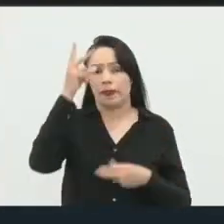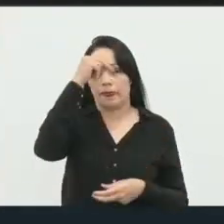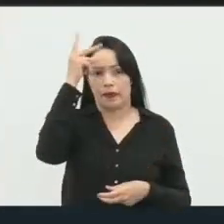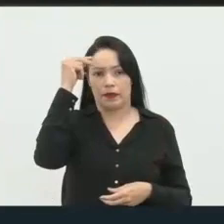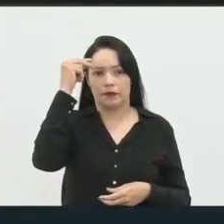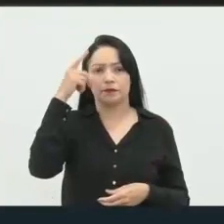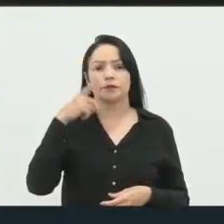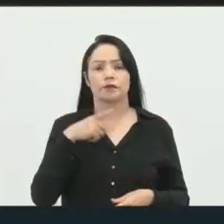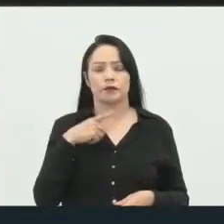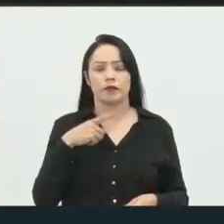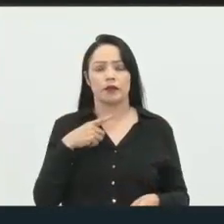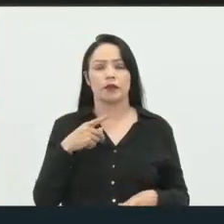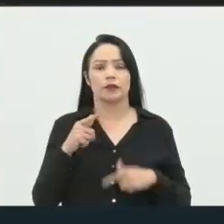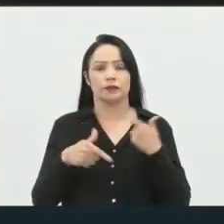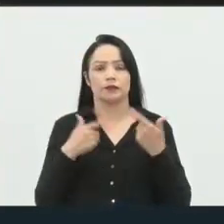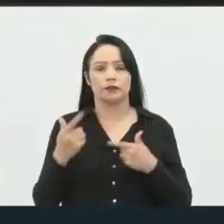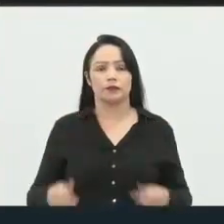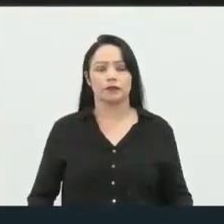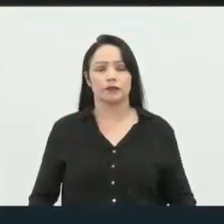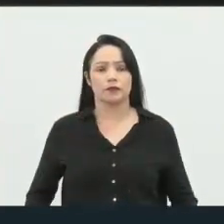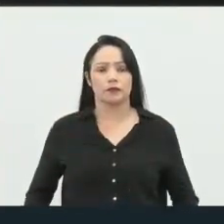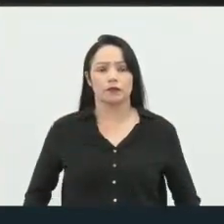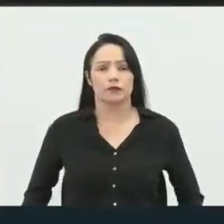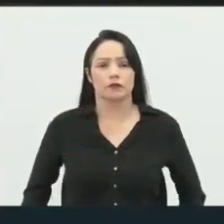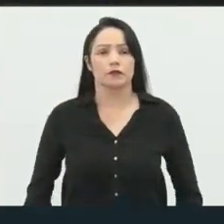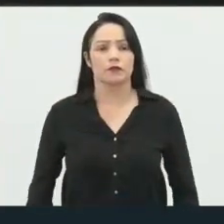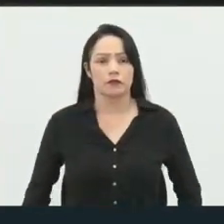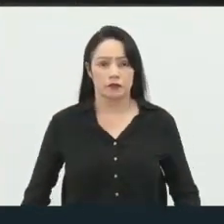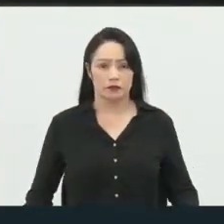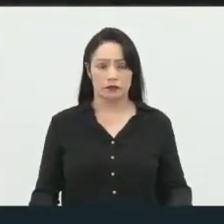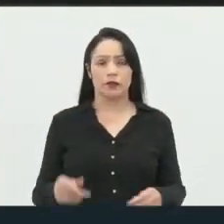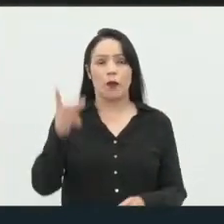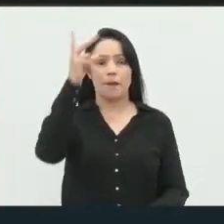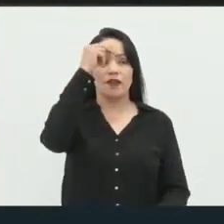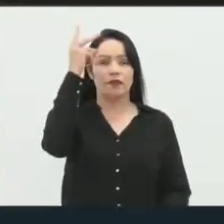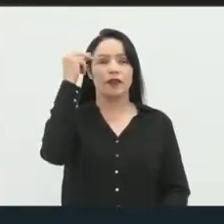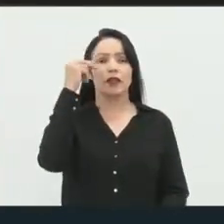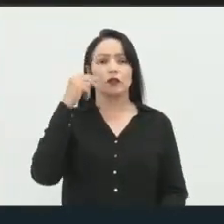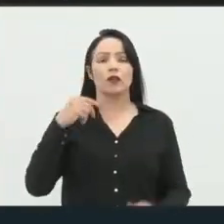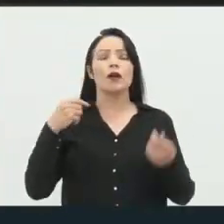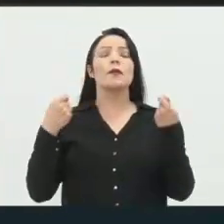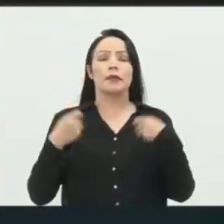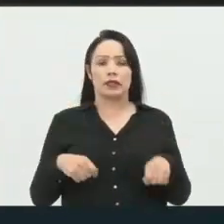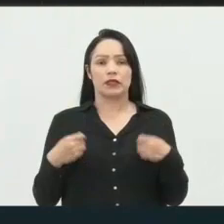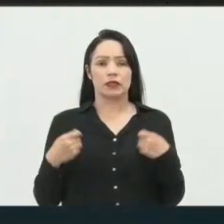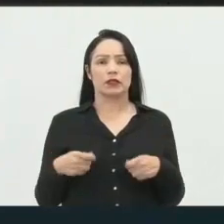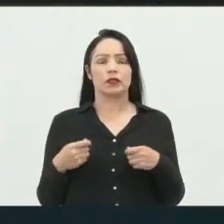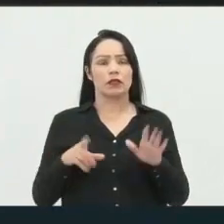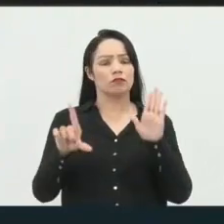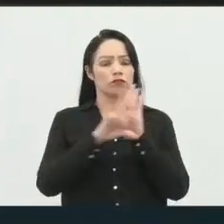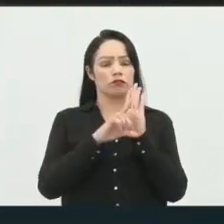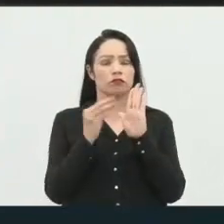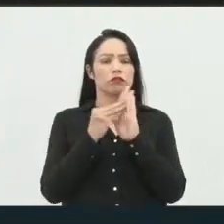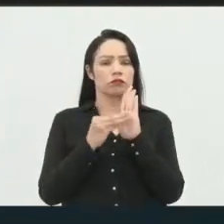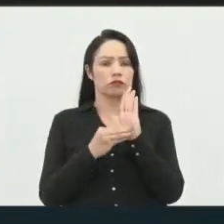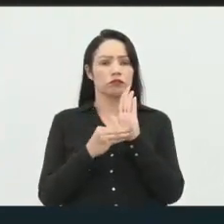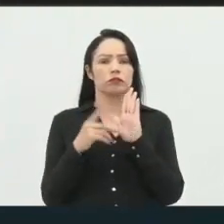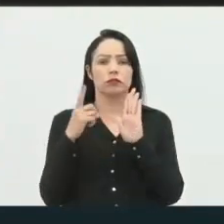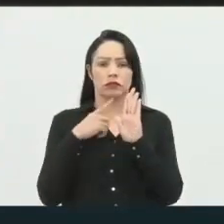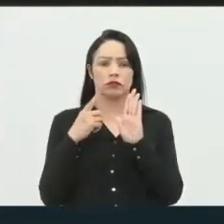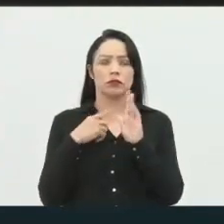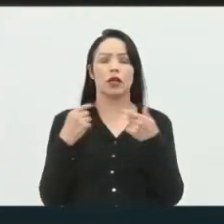não é somente o Ministério Público repito o prefeito tem a prerrogativa está na lei o prefeito